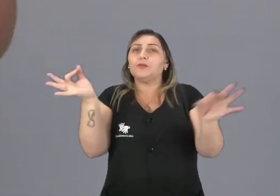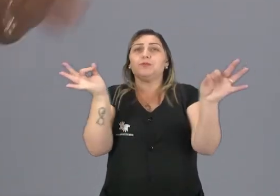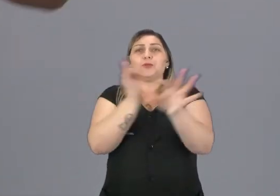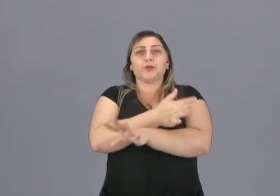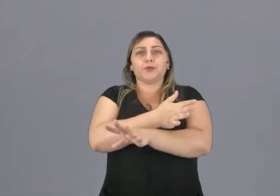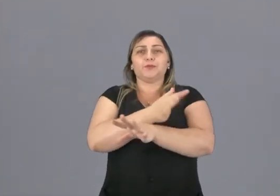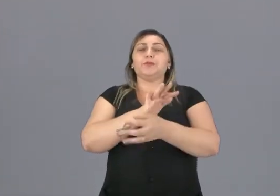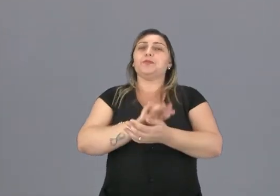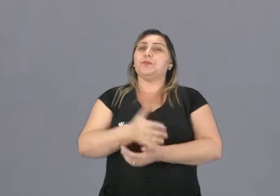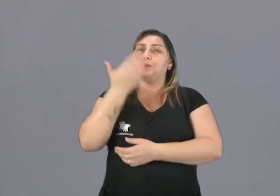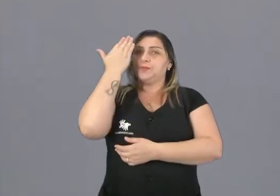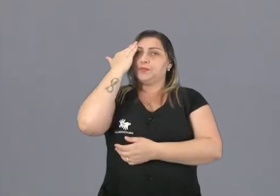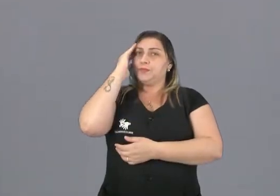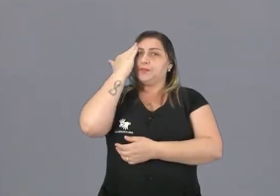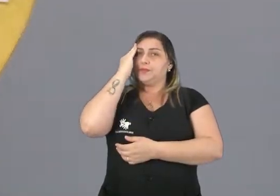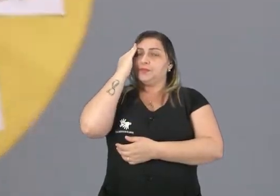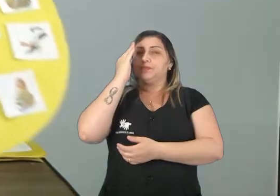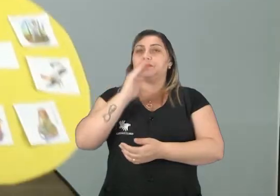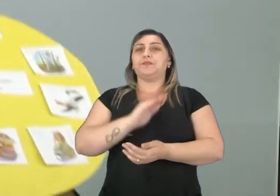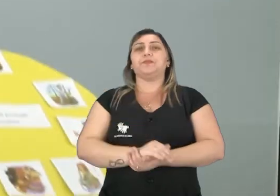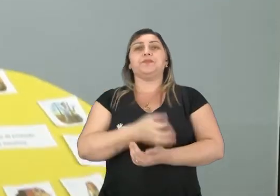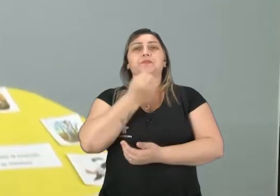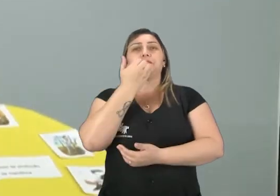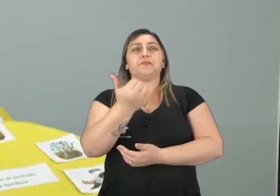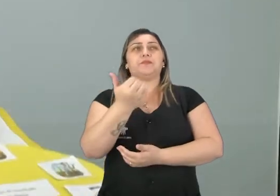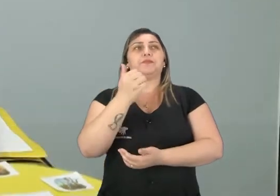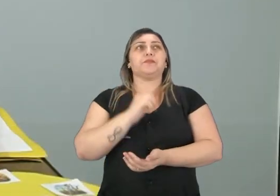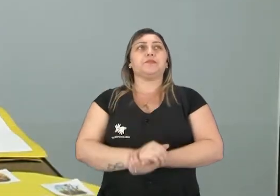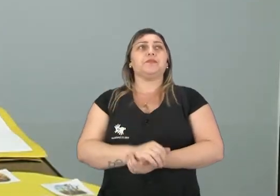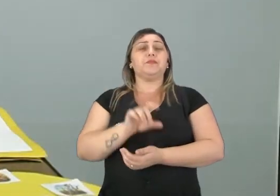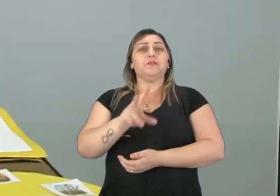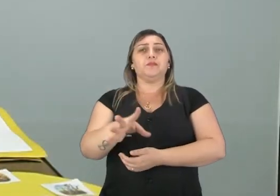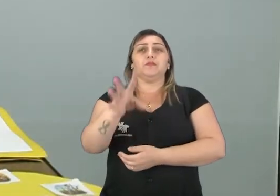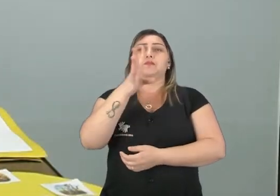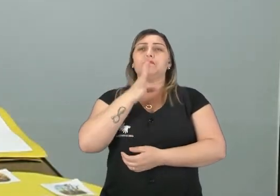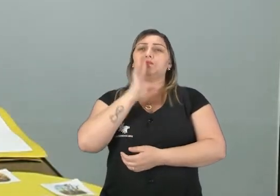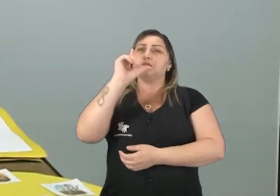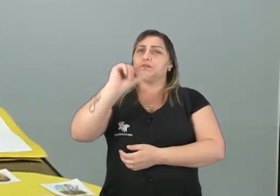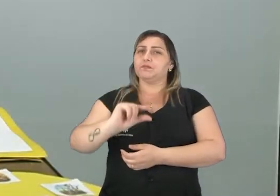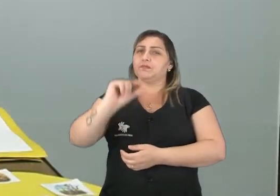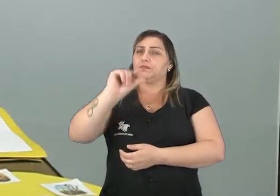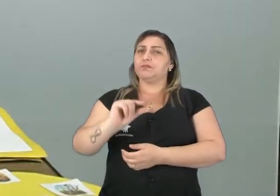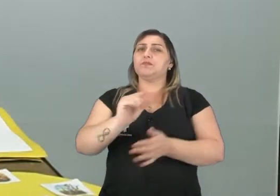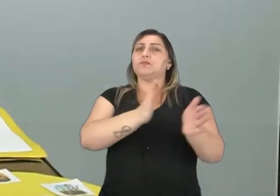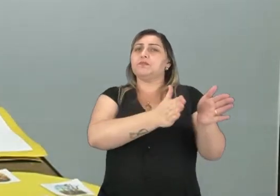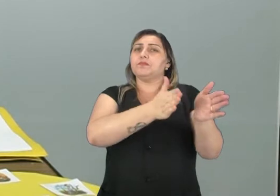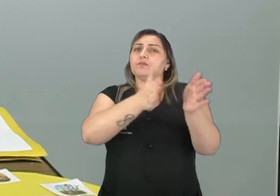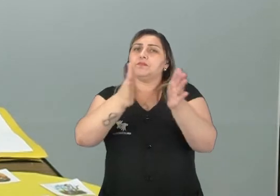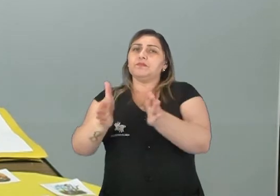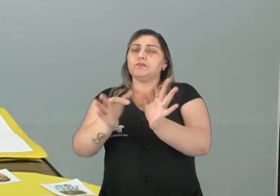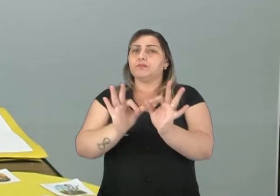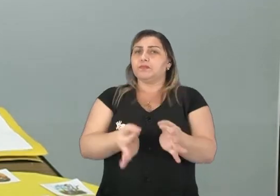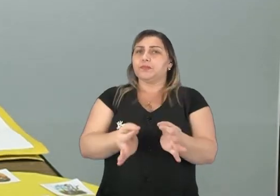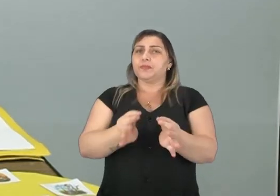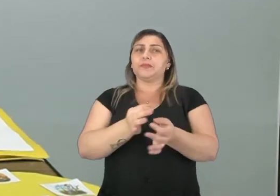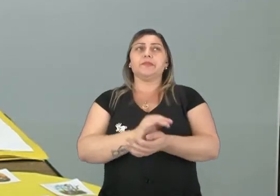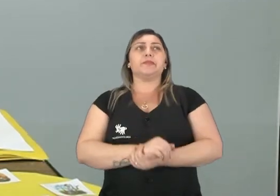prontinha. Entenderam? Muito bem. Então, só para a gente conhecer um pouquinho dessas etapas, certo?